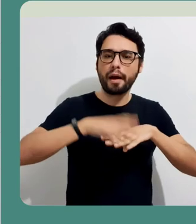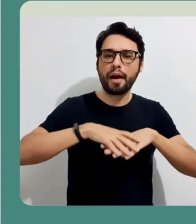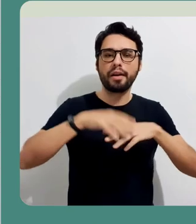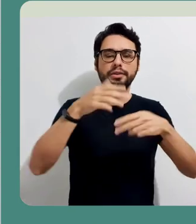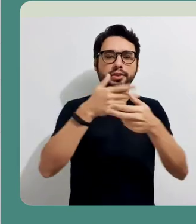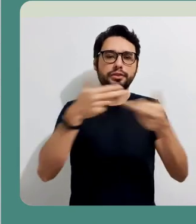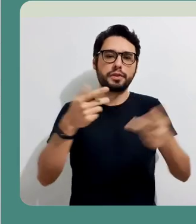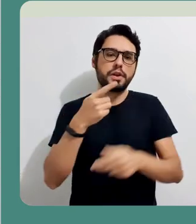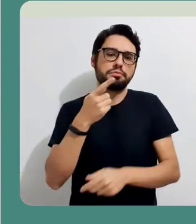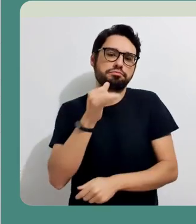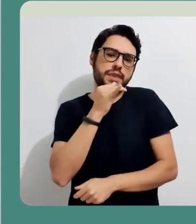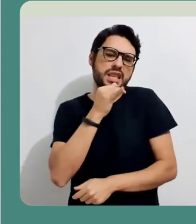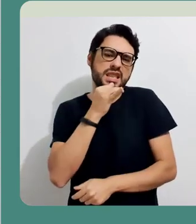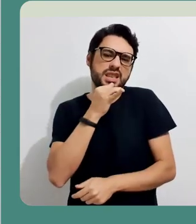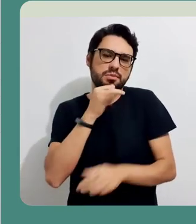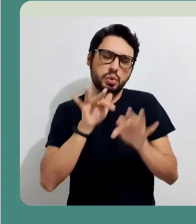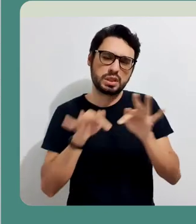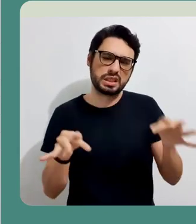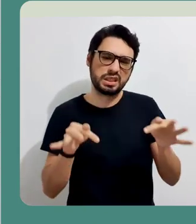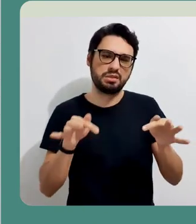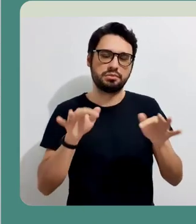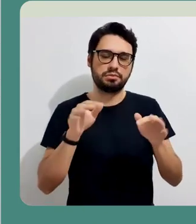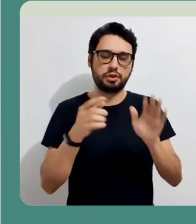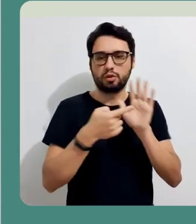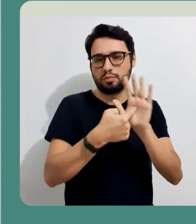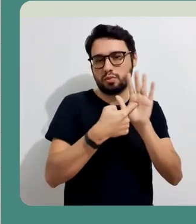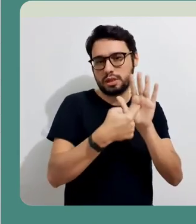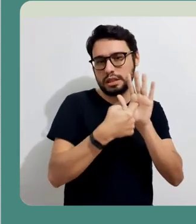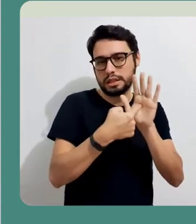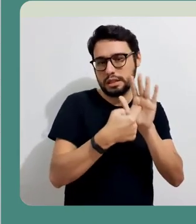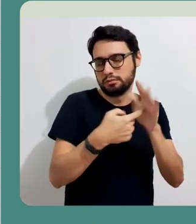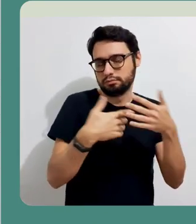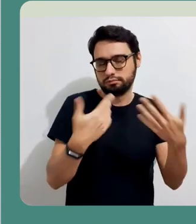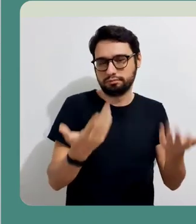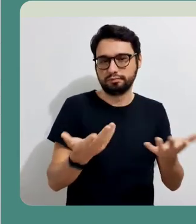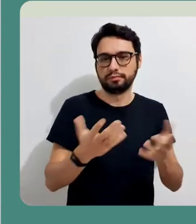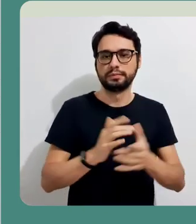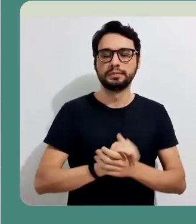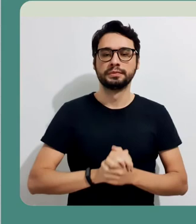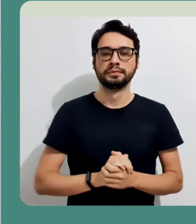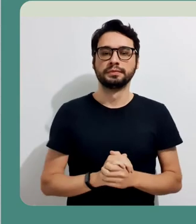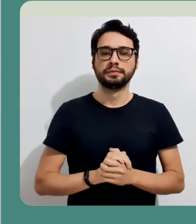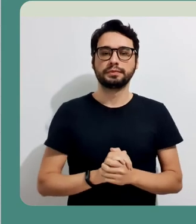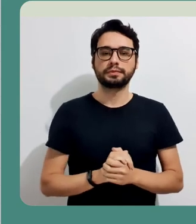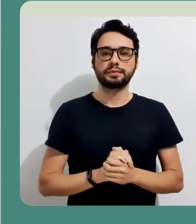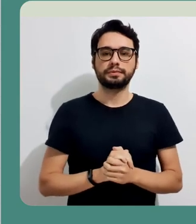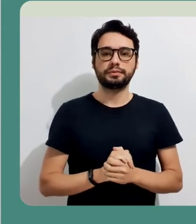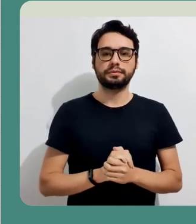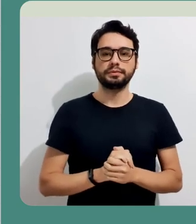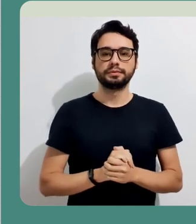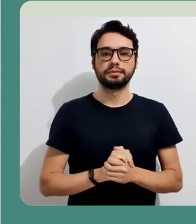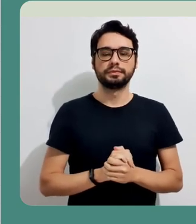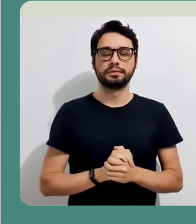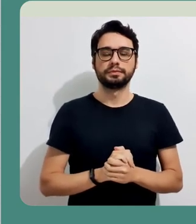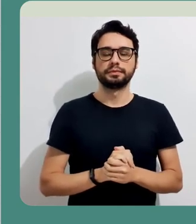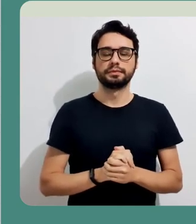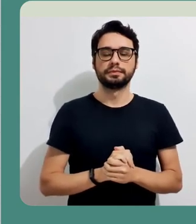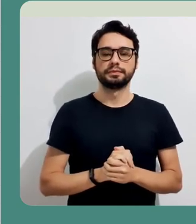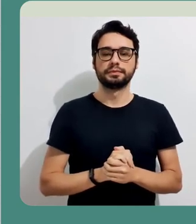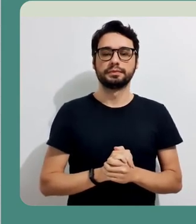como por exemplo fazer questões de cálculos aqui vou fazer um exemplo simples né e meio mais um texto